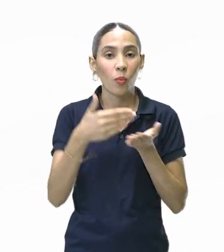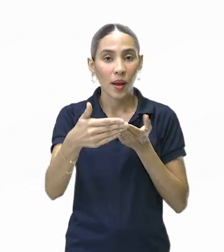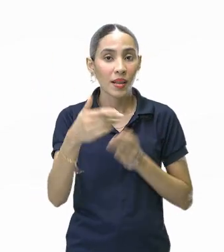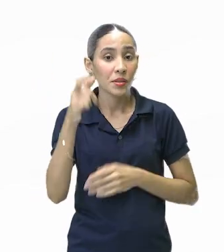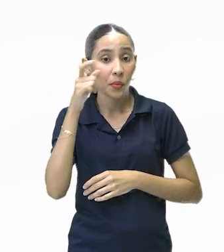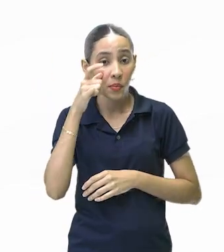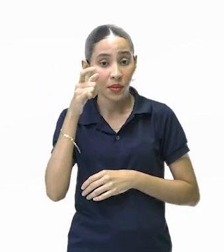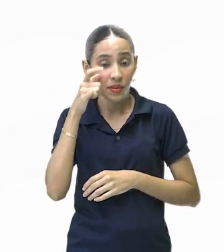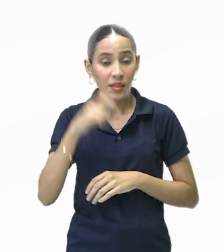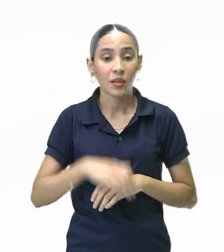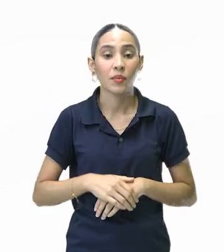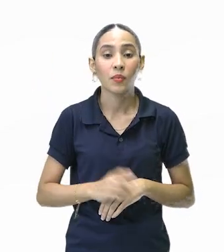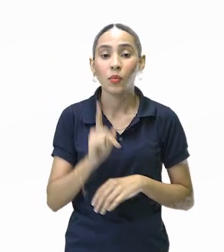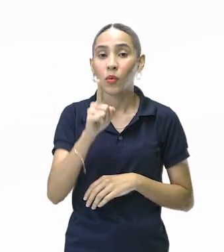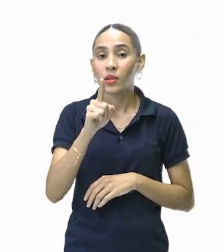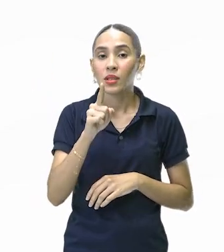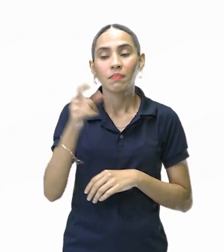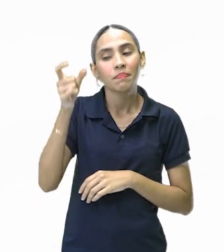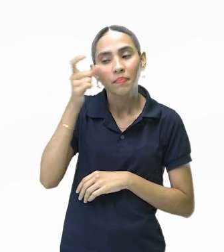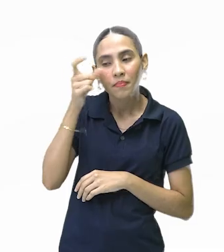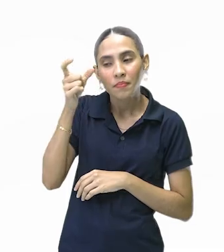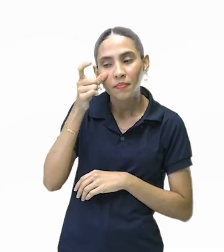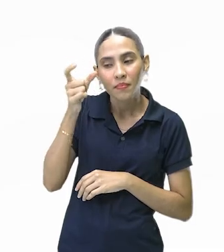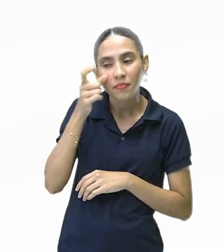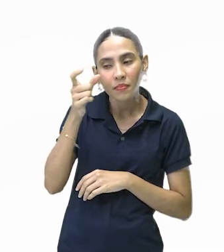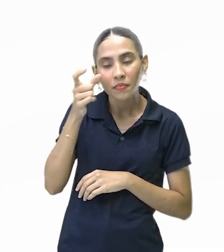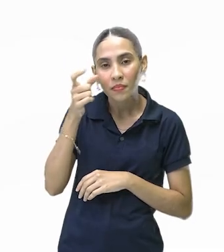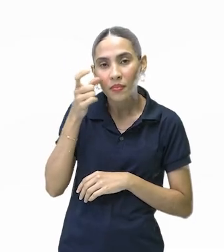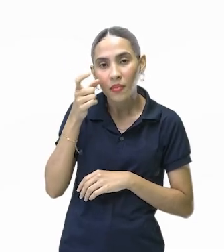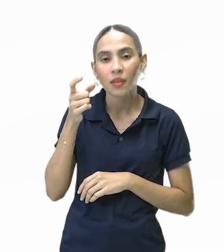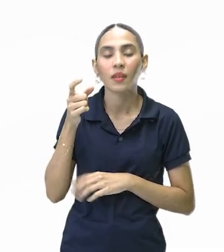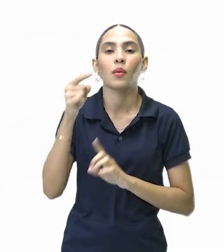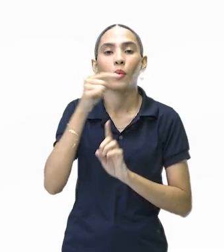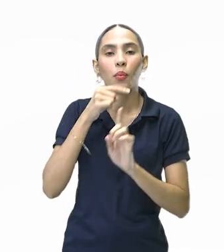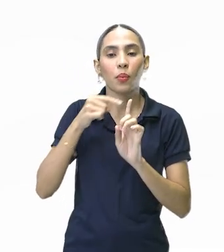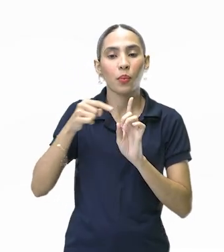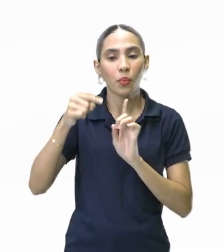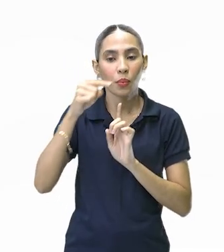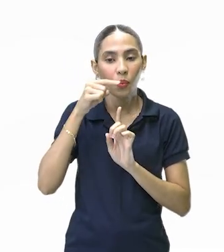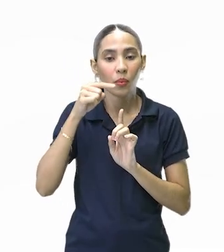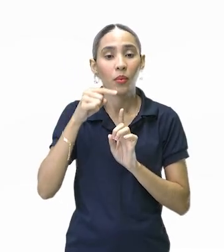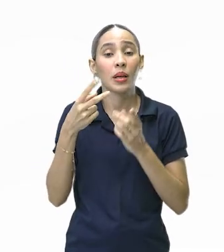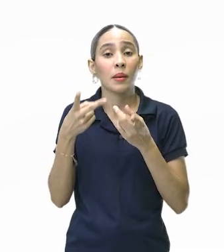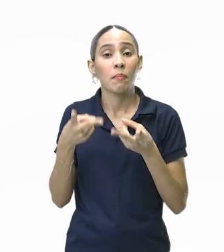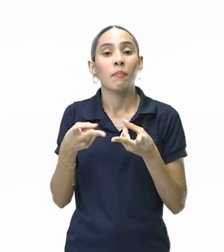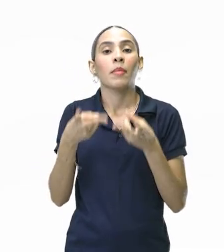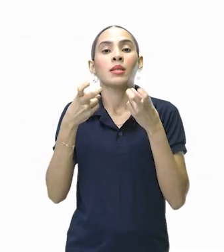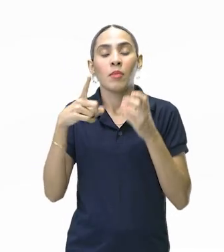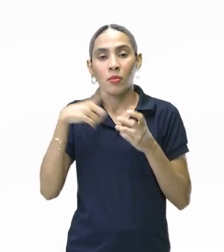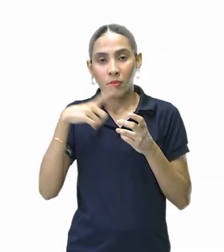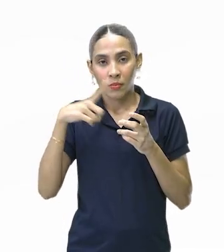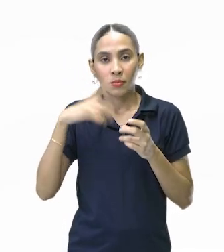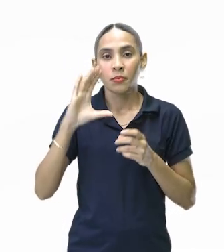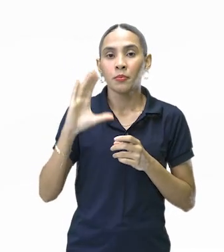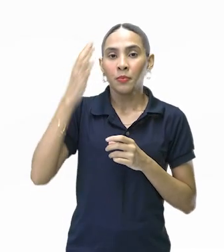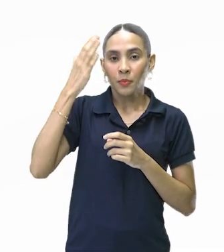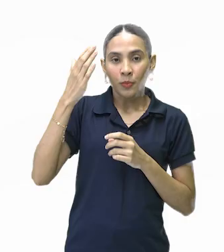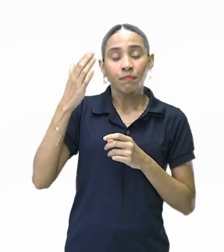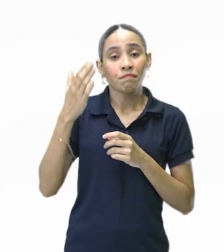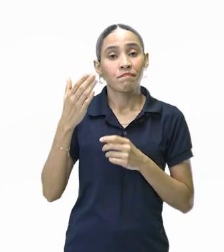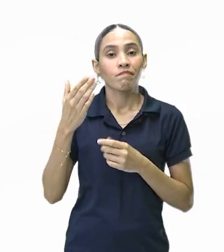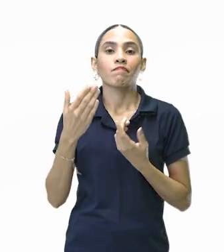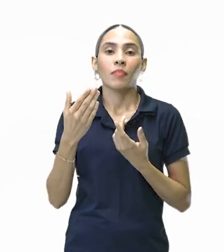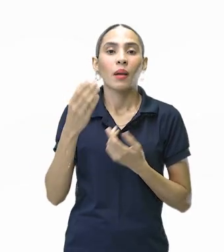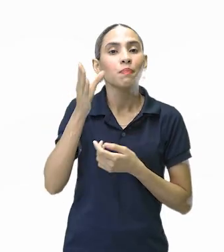na observação, né, que você olhou, observou ao seu redor, né, e percebeu que existe ali um fenômeno que te gerou